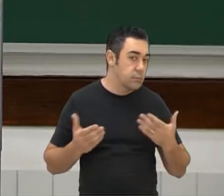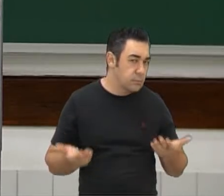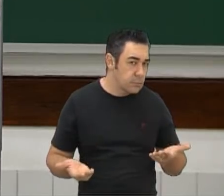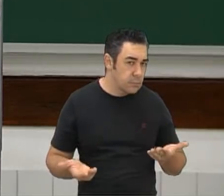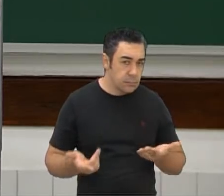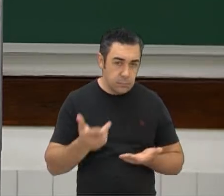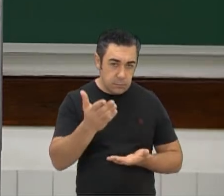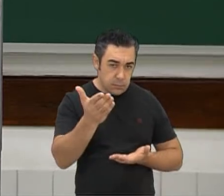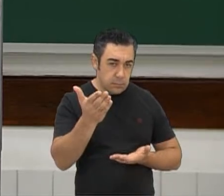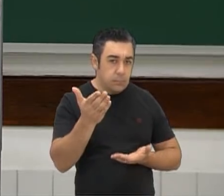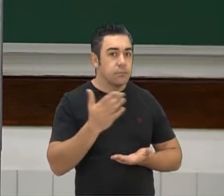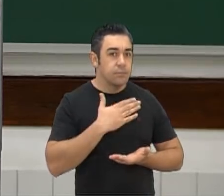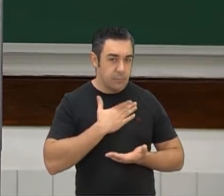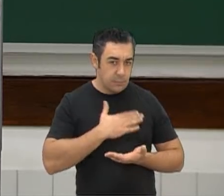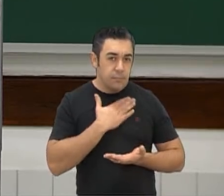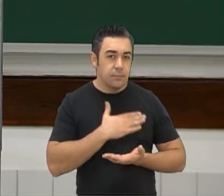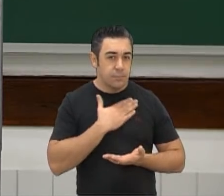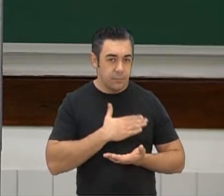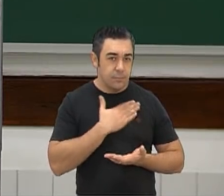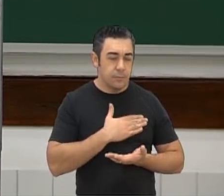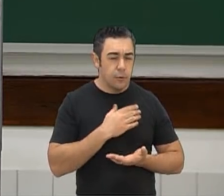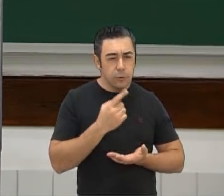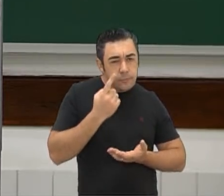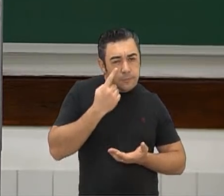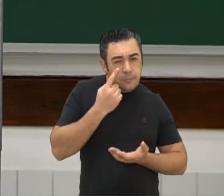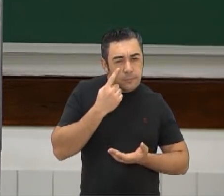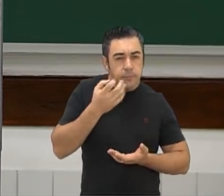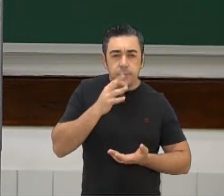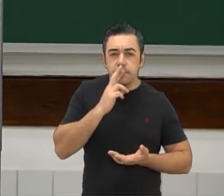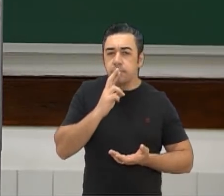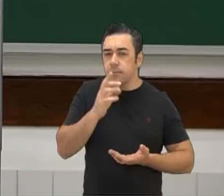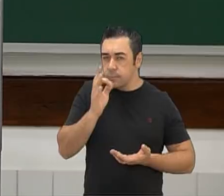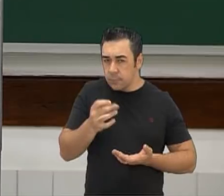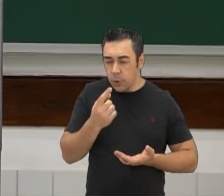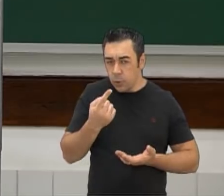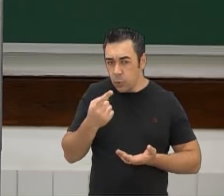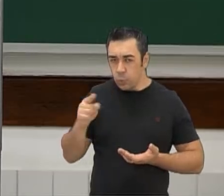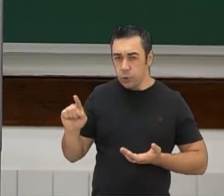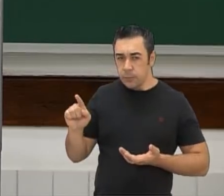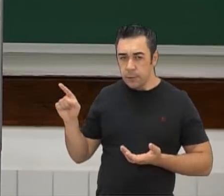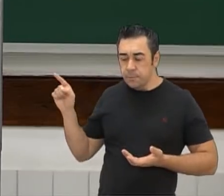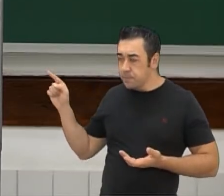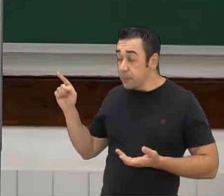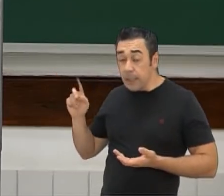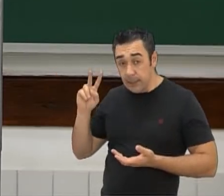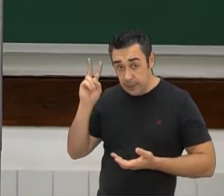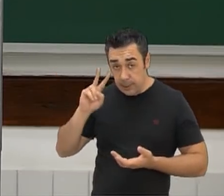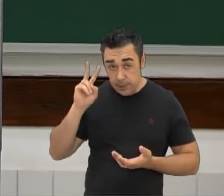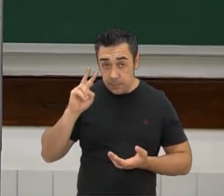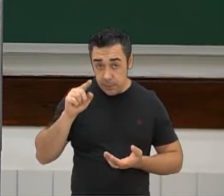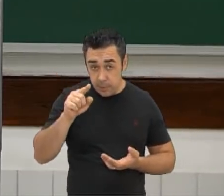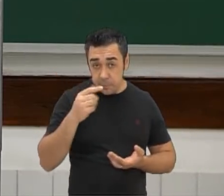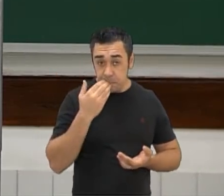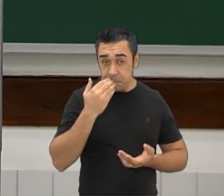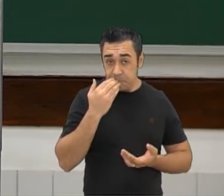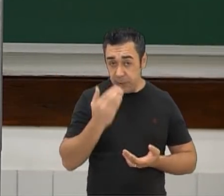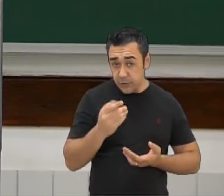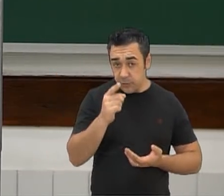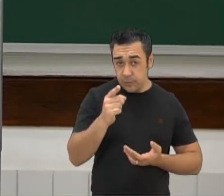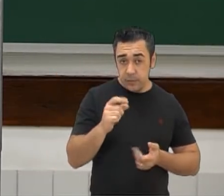Então, alunos, gostaram da ferramenta? Vamos confirmar aqui, ó, a última figura. Lembra que o professor deixou para vocês